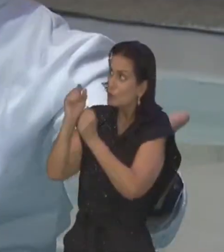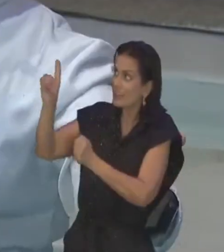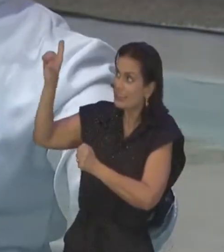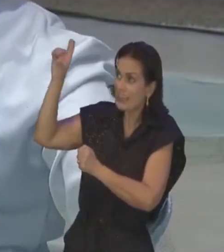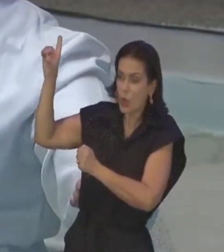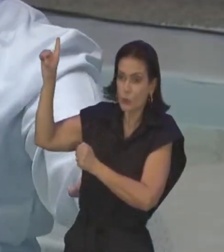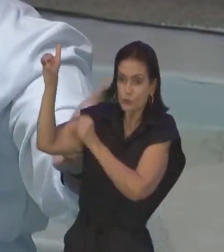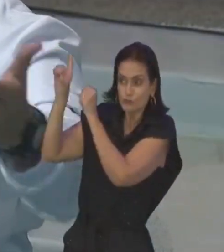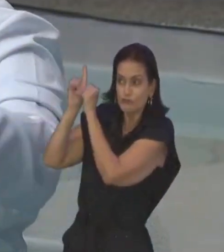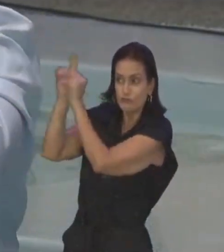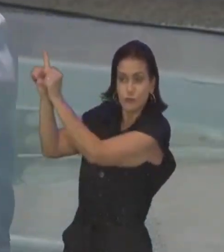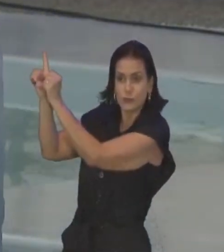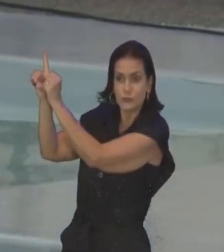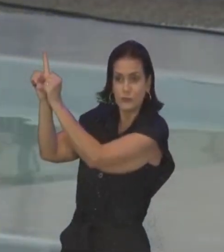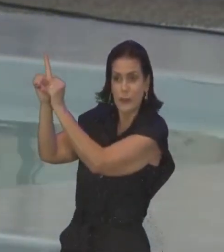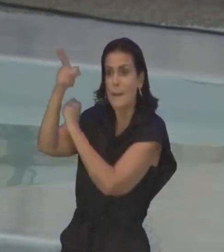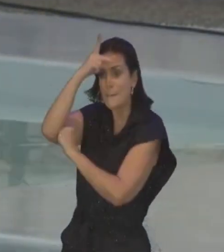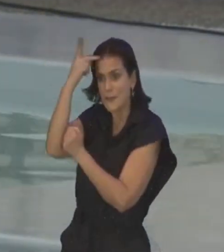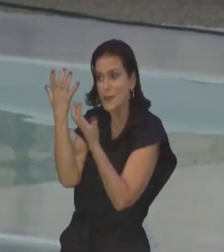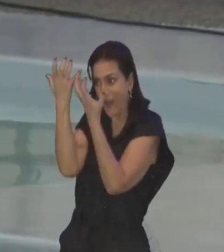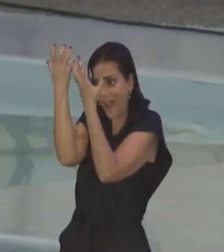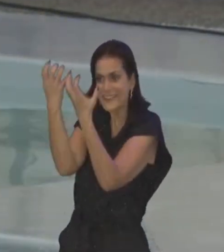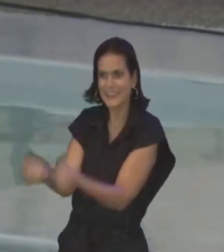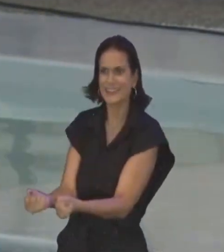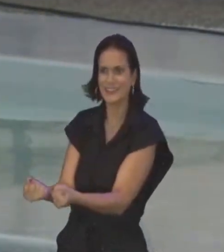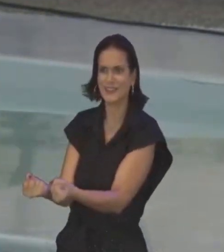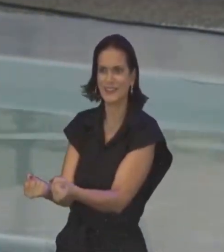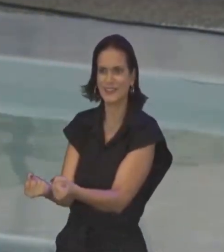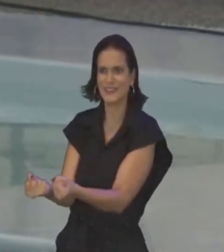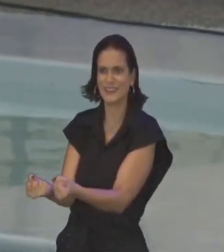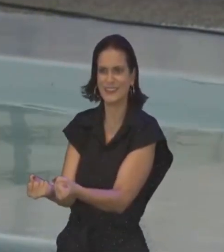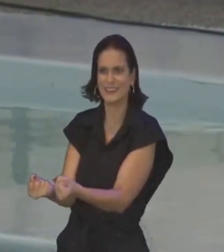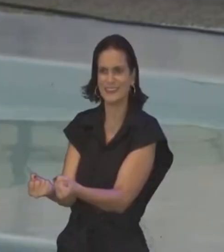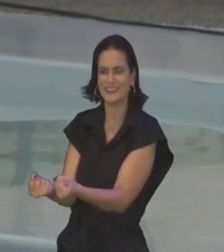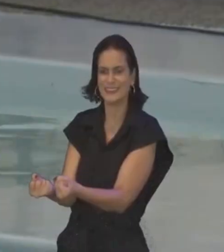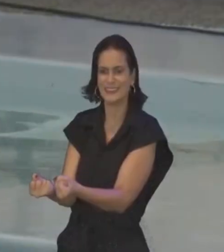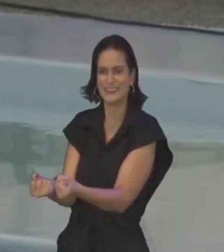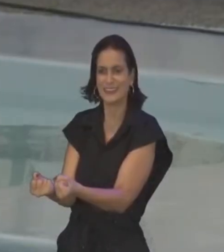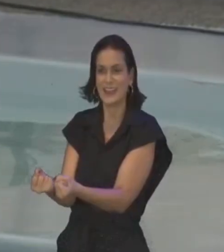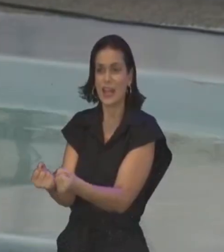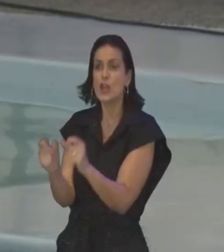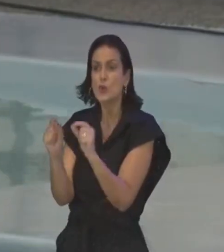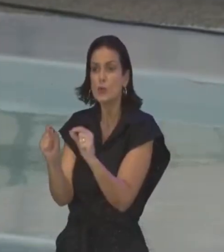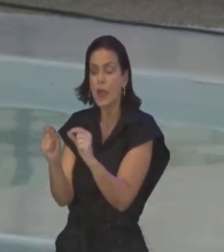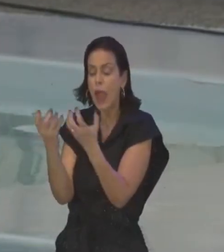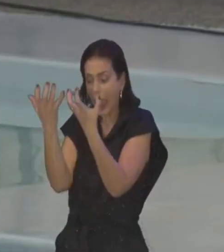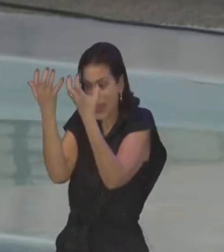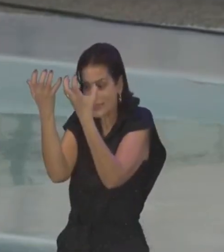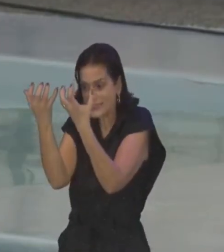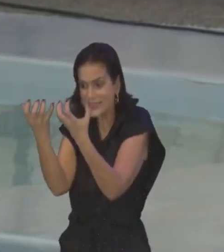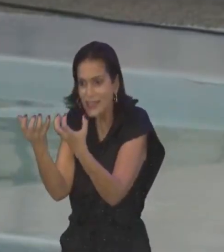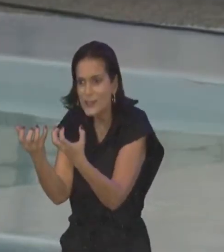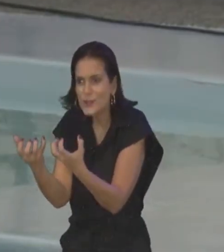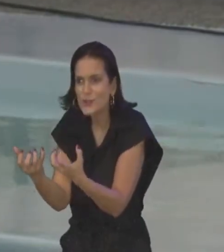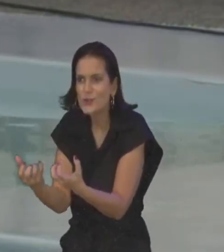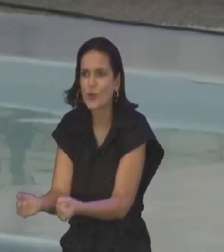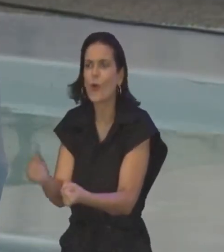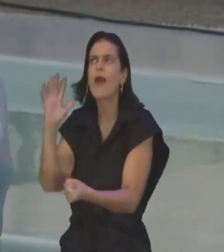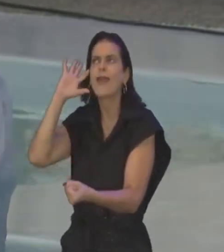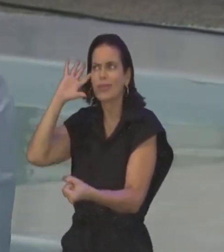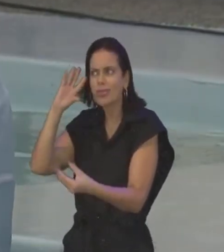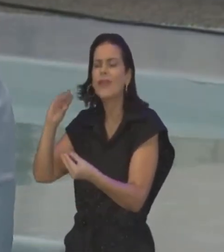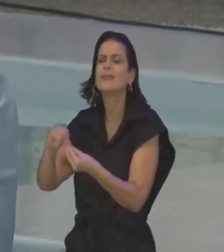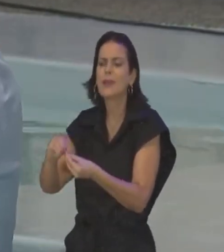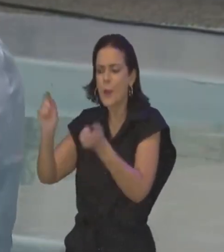de Cristo, aqueles que receberam este convite e que compraram, não no sentido de pagar uma quantia, mas aqueles que entenderam